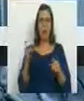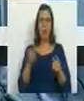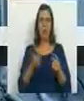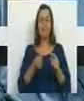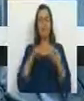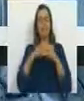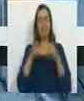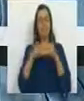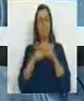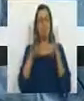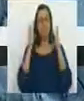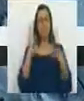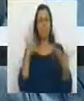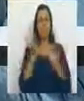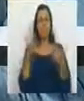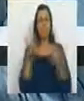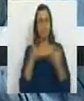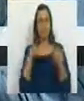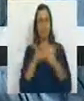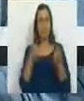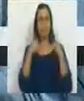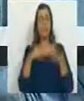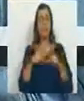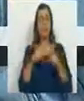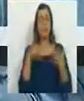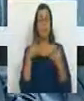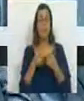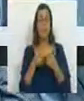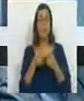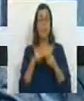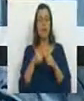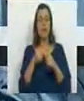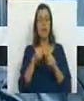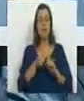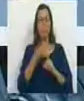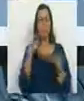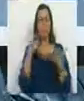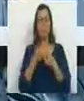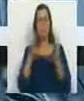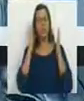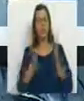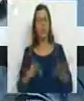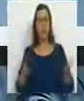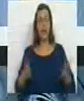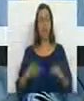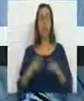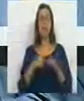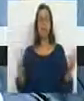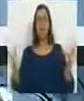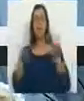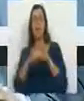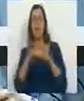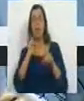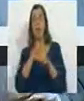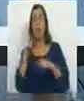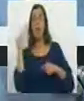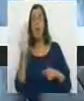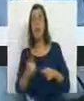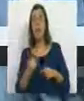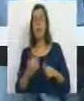de problemas rodoviários e dos acidentes e da sinistralidade rodoviária. E da ligação a outros